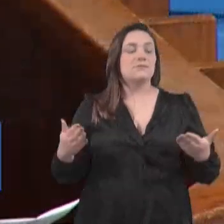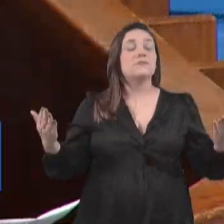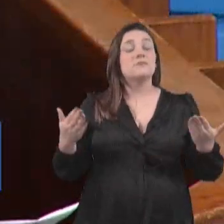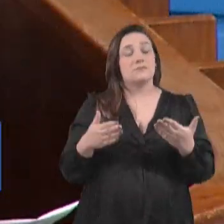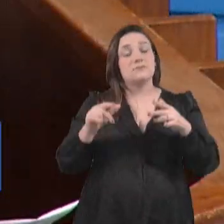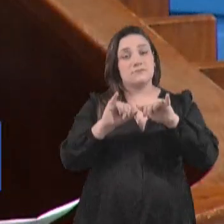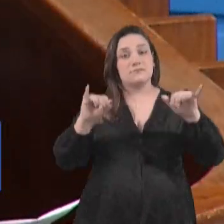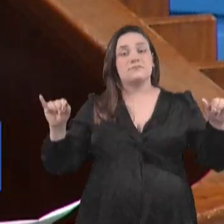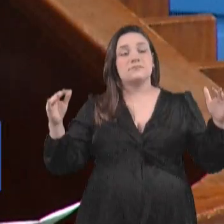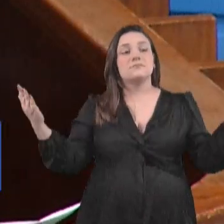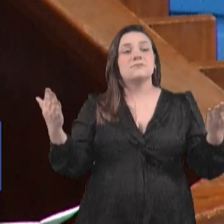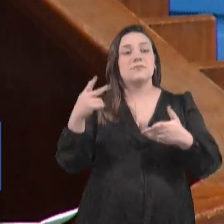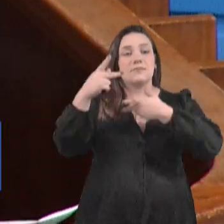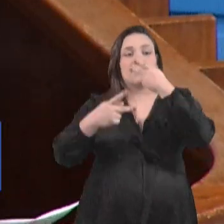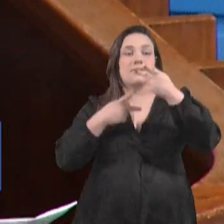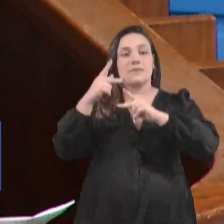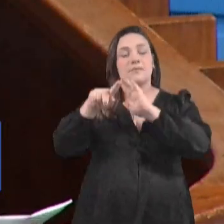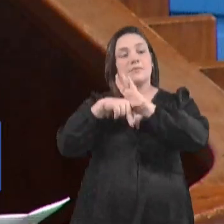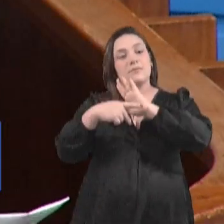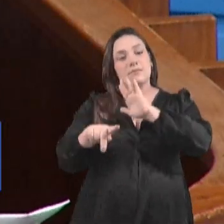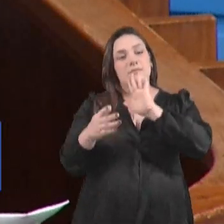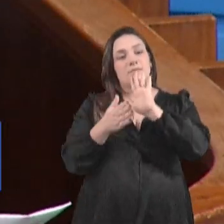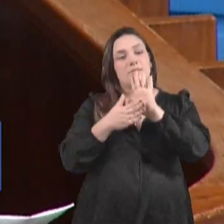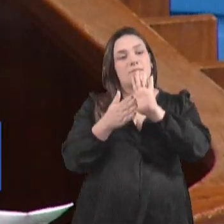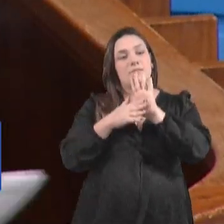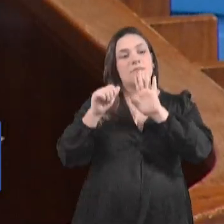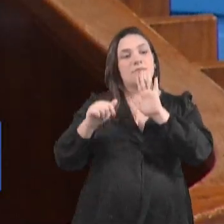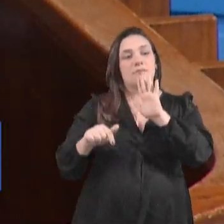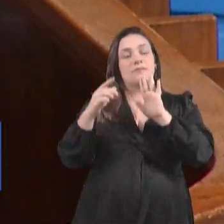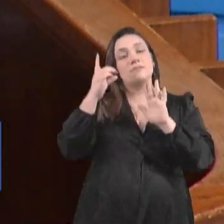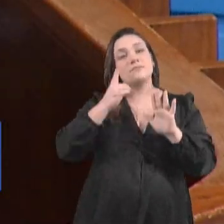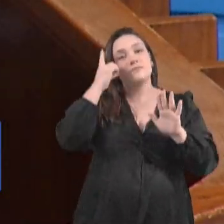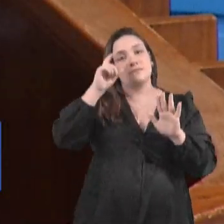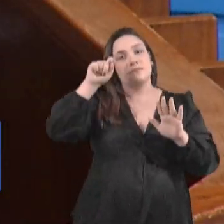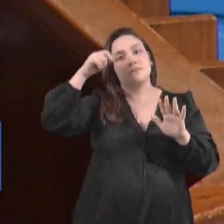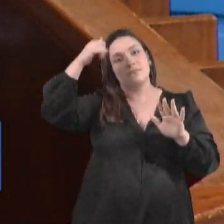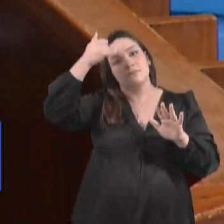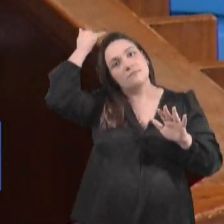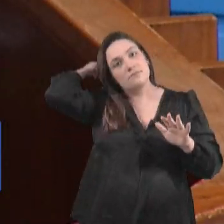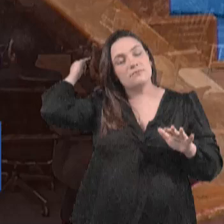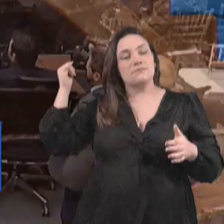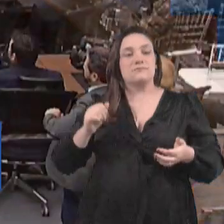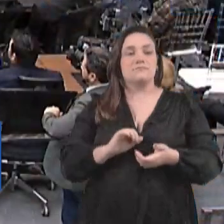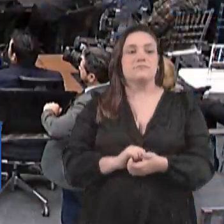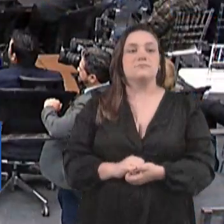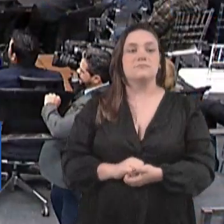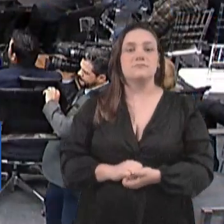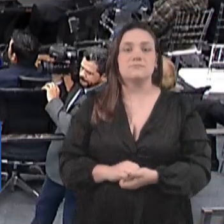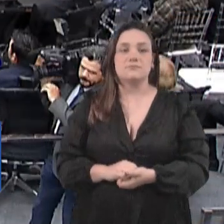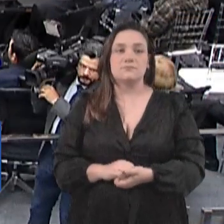Anunciamos neste momento o pronunciamento do proponente desta sessão solene, deputado Júnior Mock.